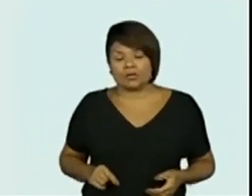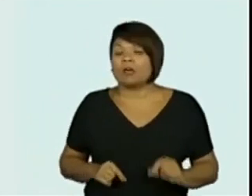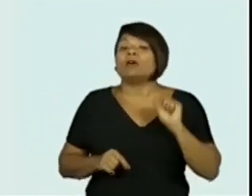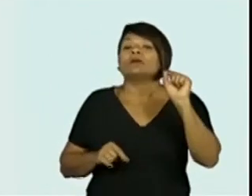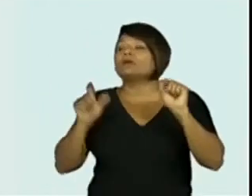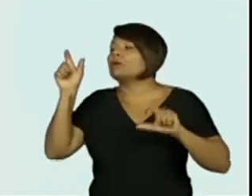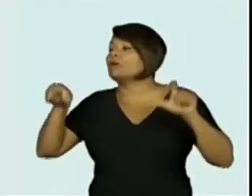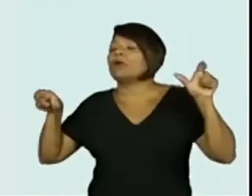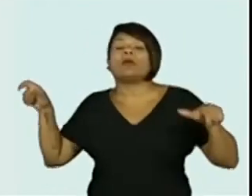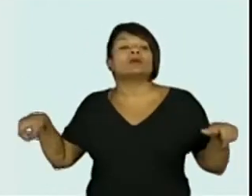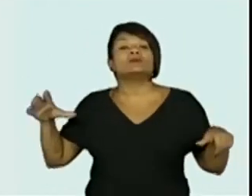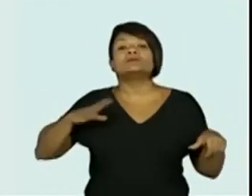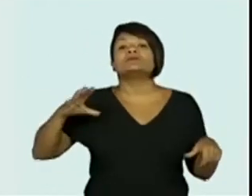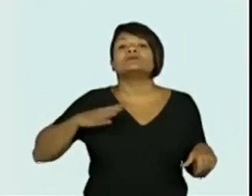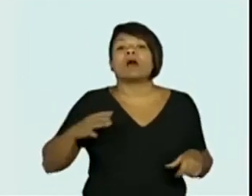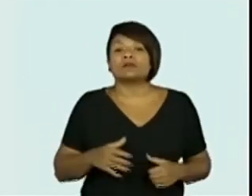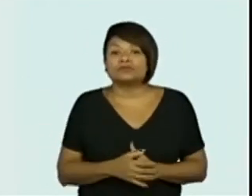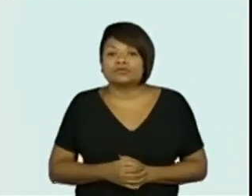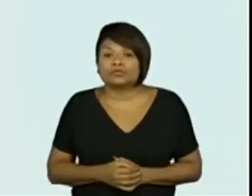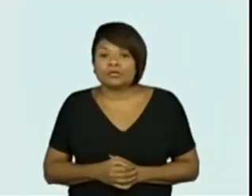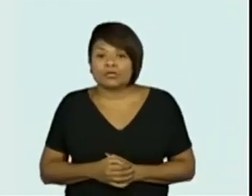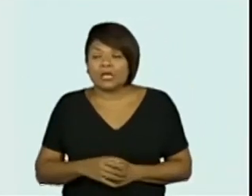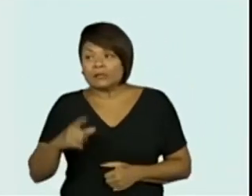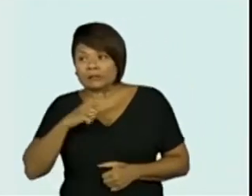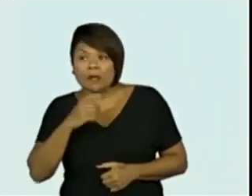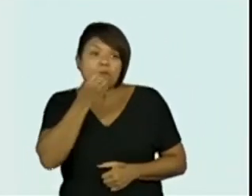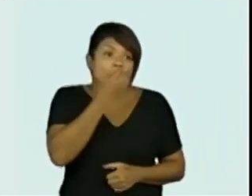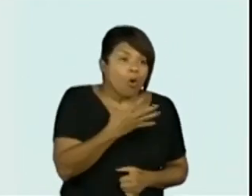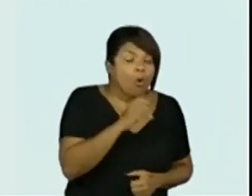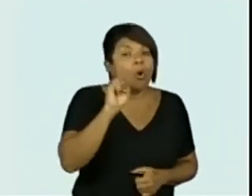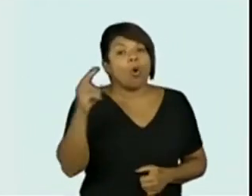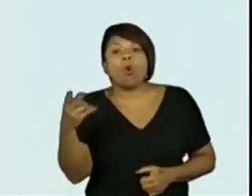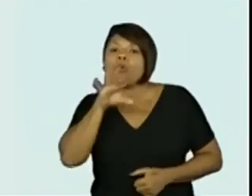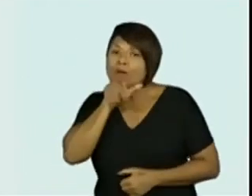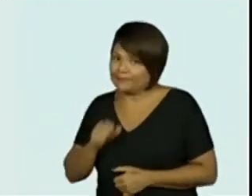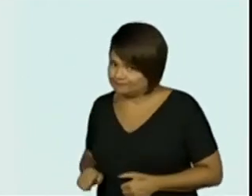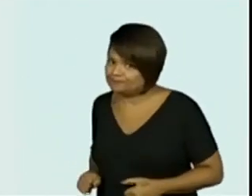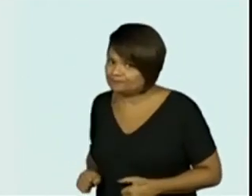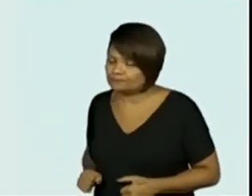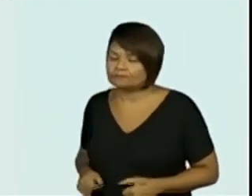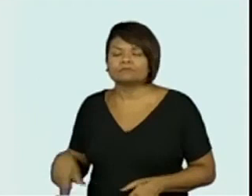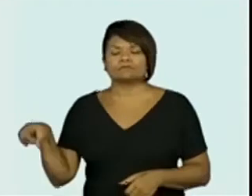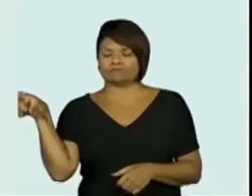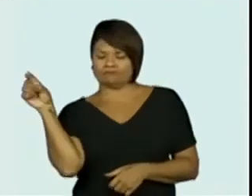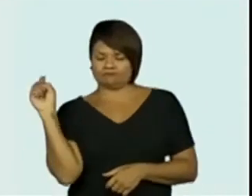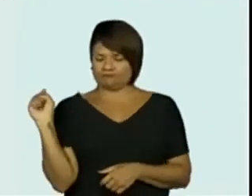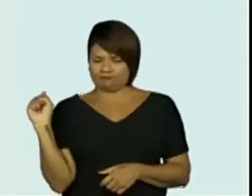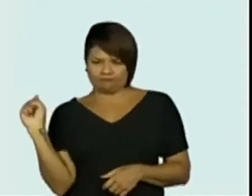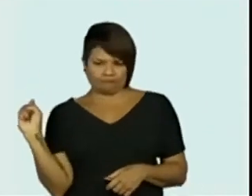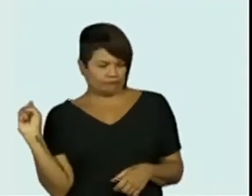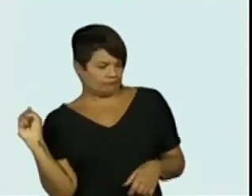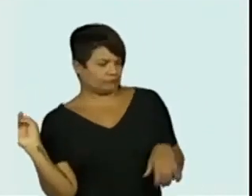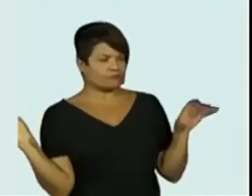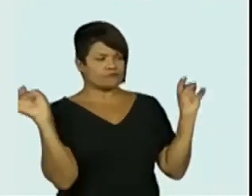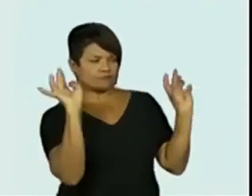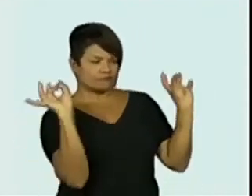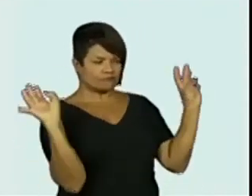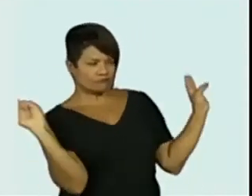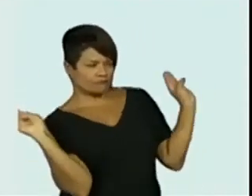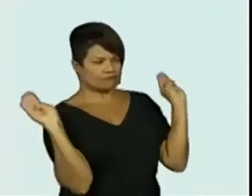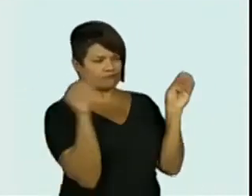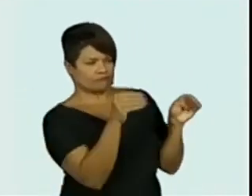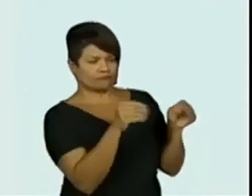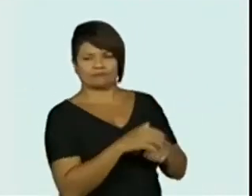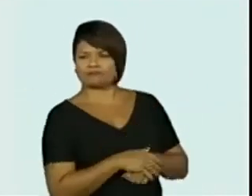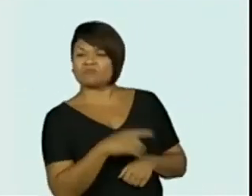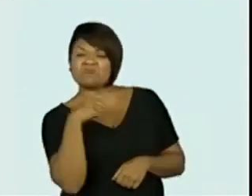quem naquela cidade. Dona Rosa garantiu exclusividade. Ninguém ali teria